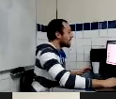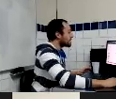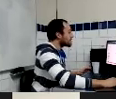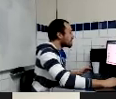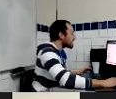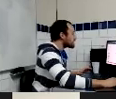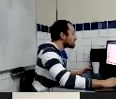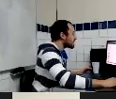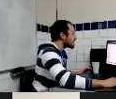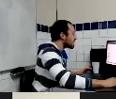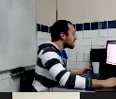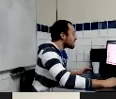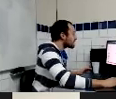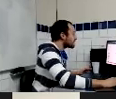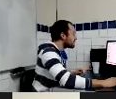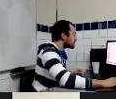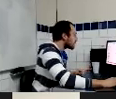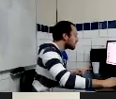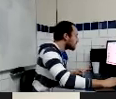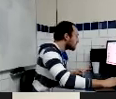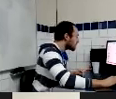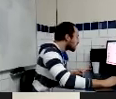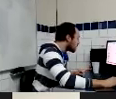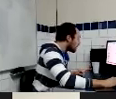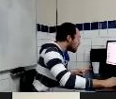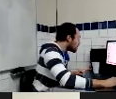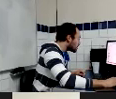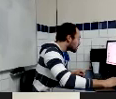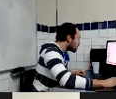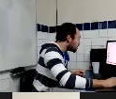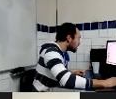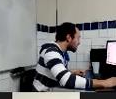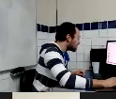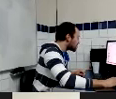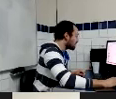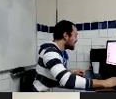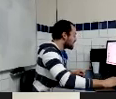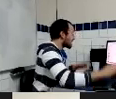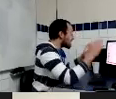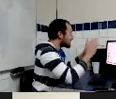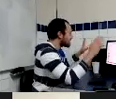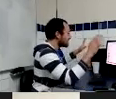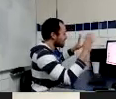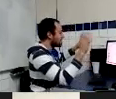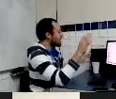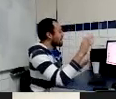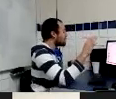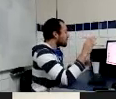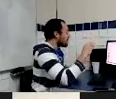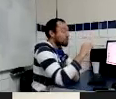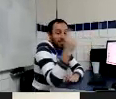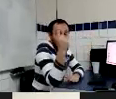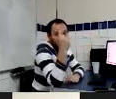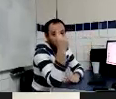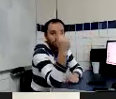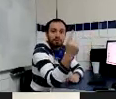Peraí, gente. Tem mais gente pra entrar. Aqui. Qual a postila? Meu Deus, tô perdida. Calma, Cíntia. A